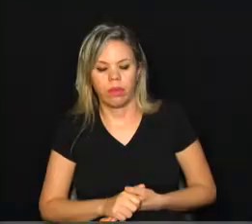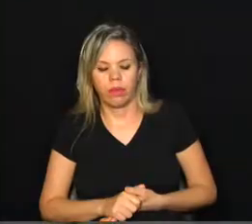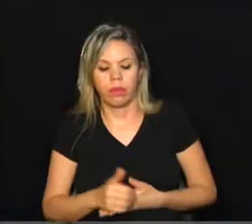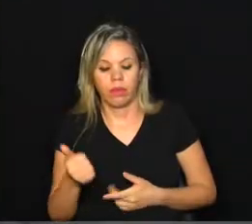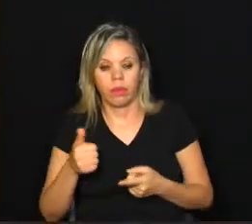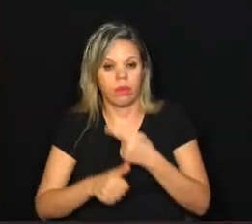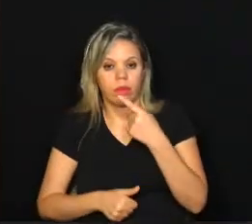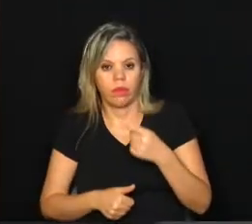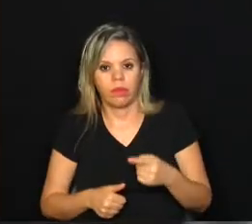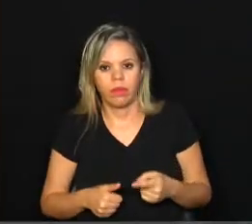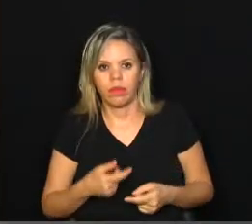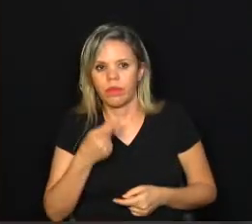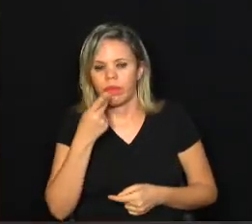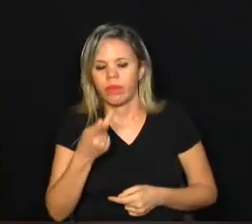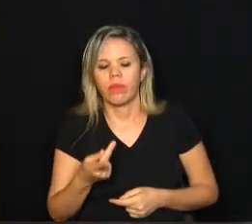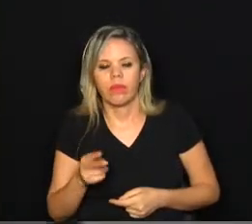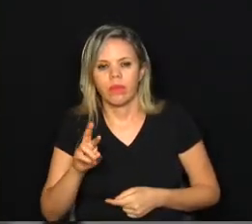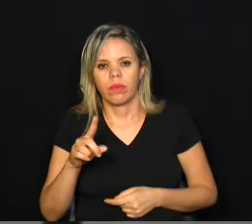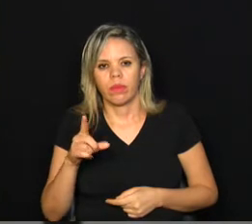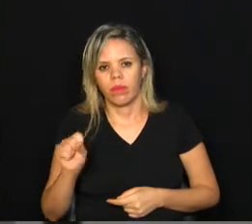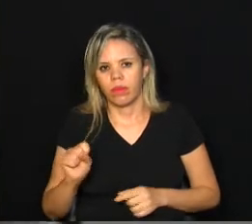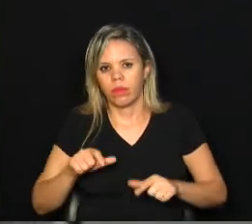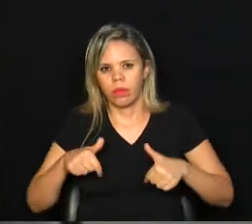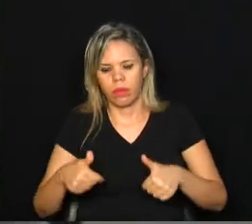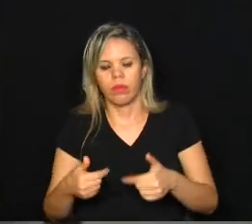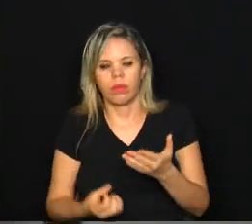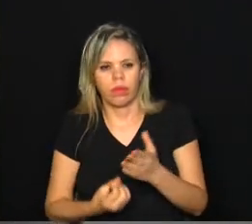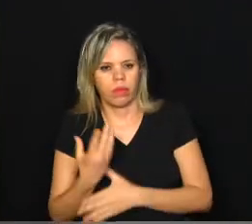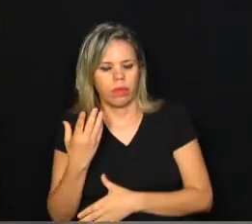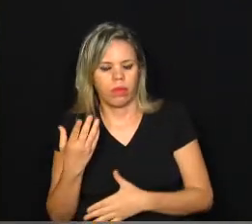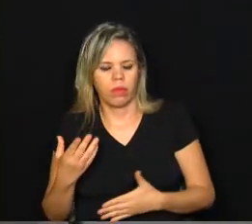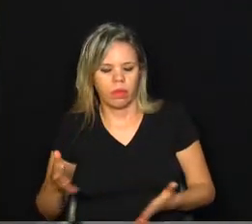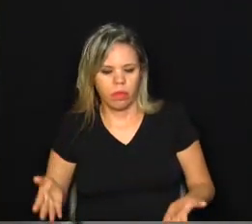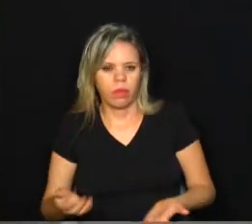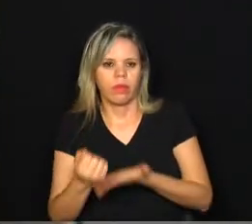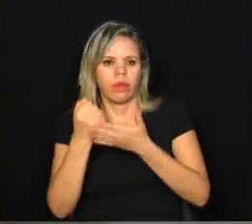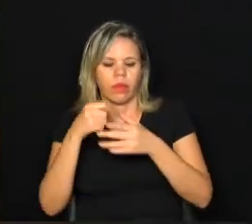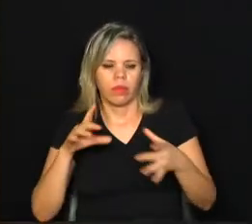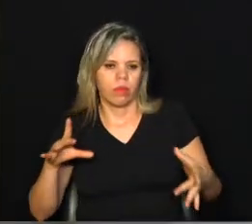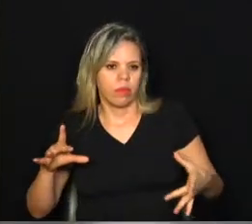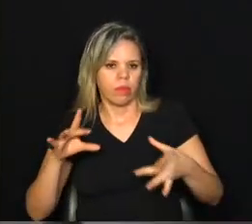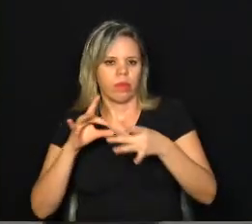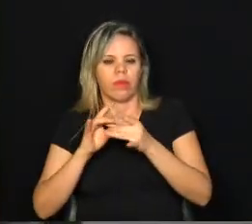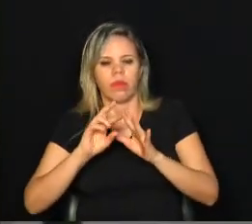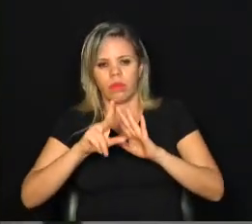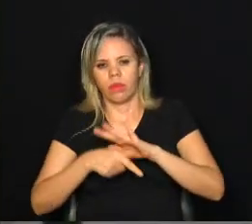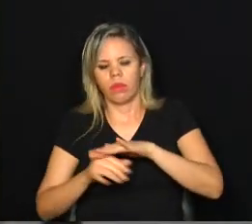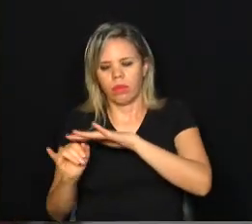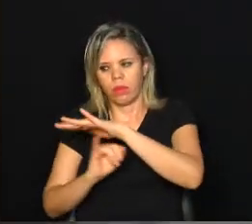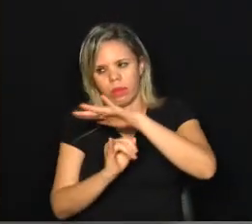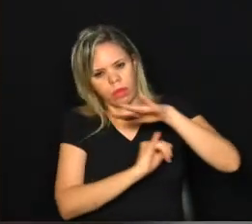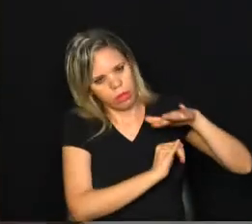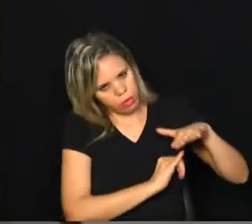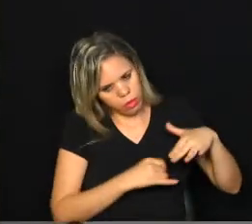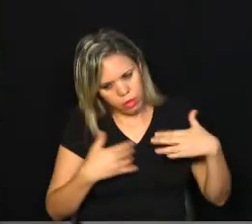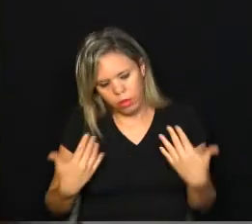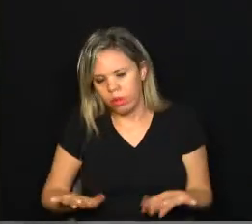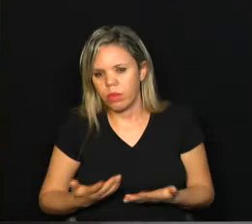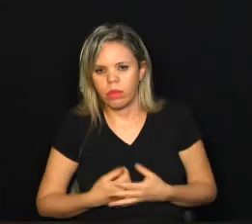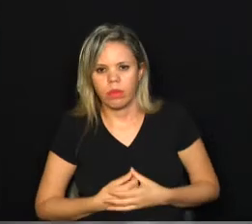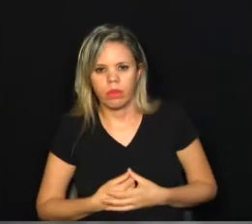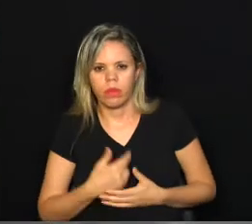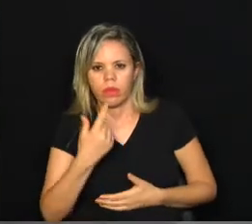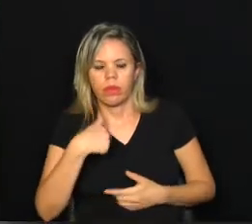Primeiramente, né, deixa eu dizer que o RIDS é uma iniciativa que está sendo conduzida em parceria entre várias instituições, não é? Então, eu não estou